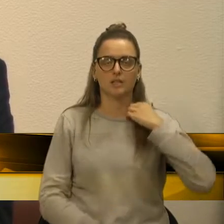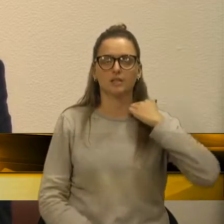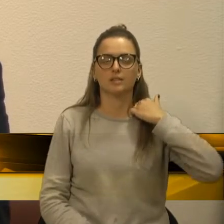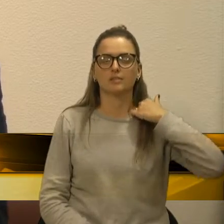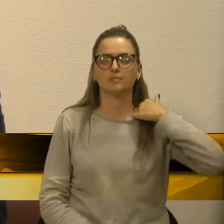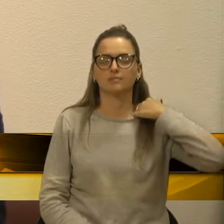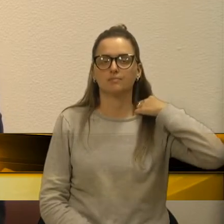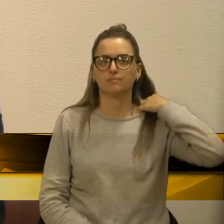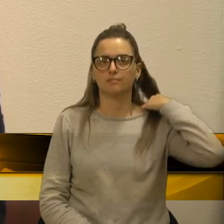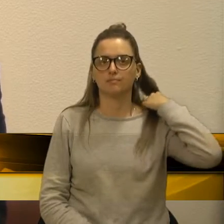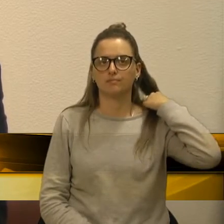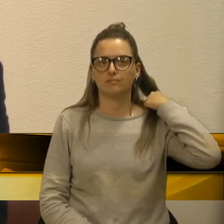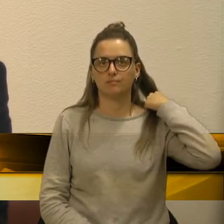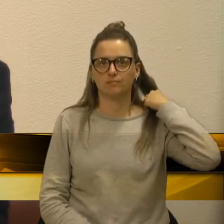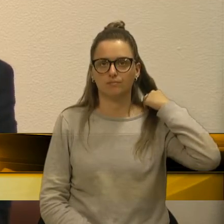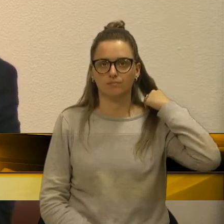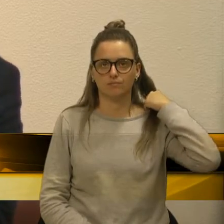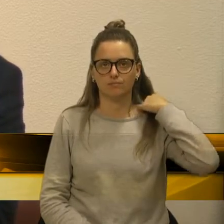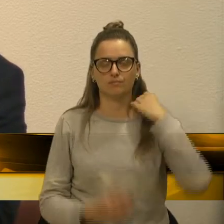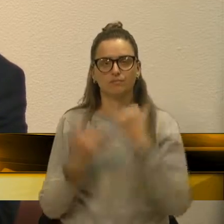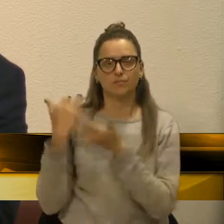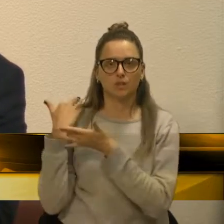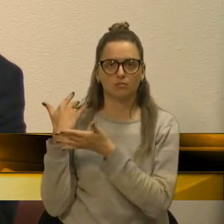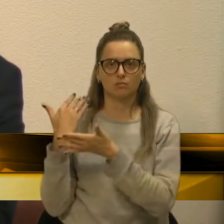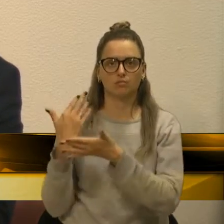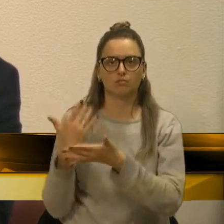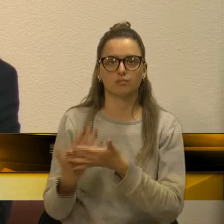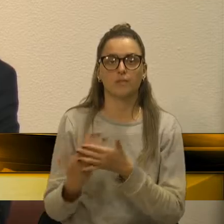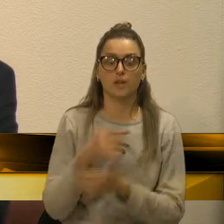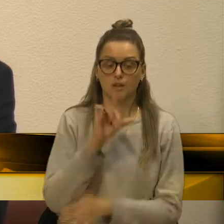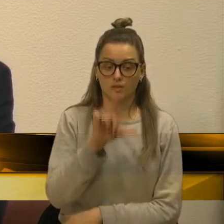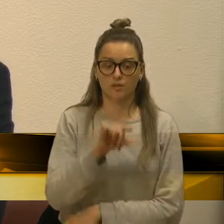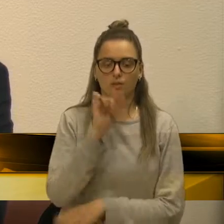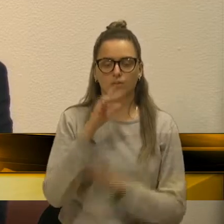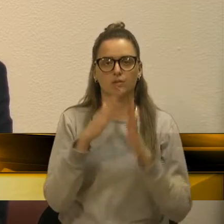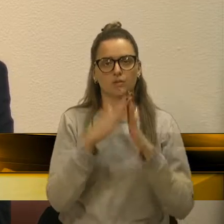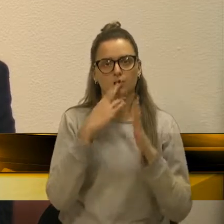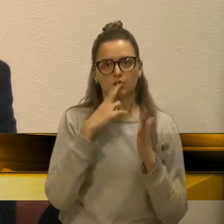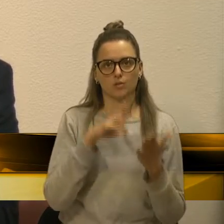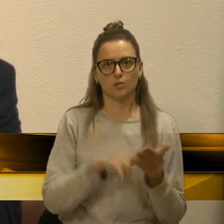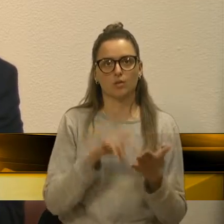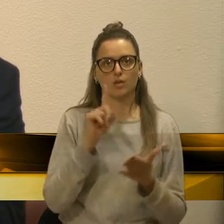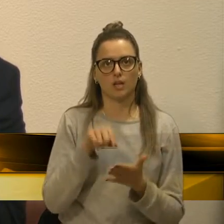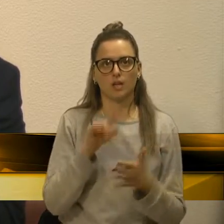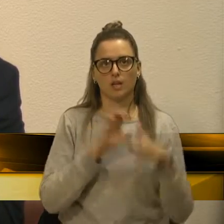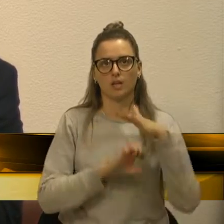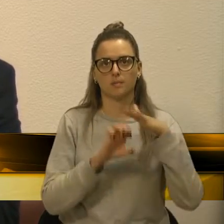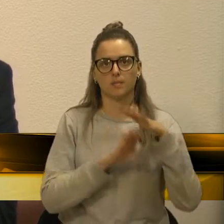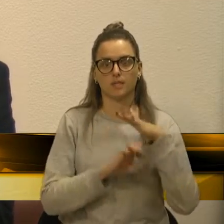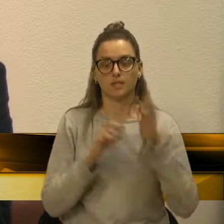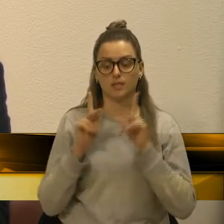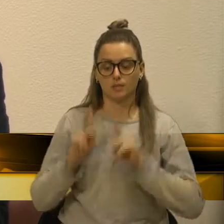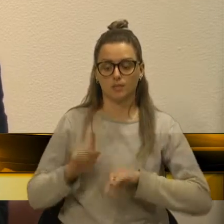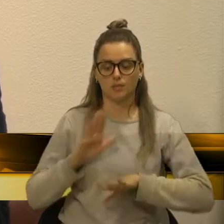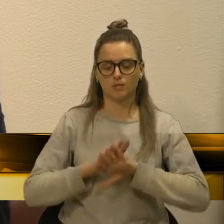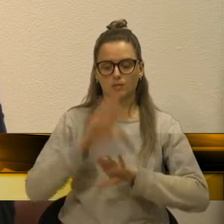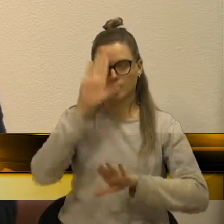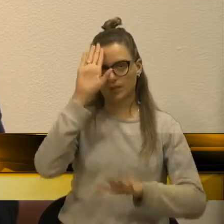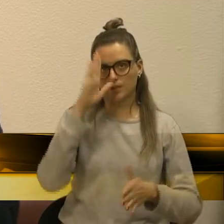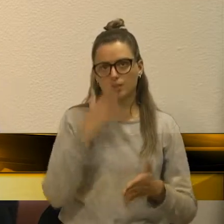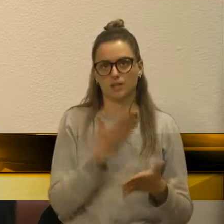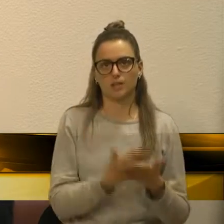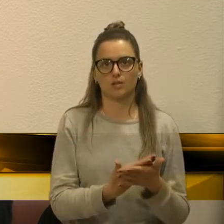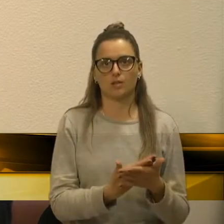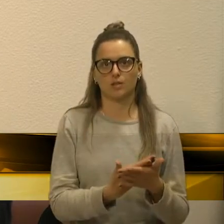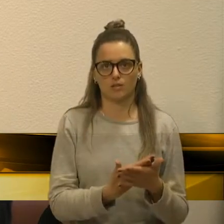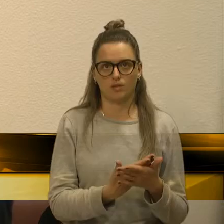tempo foi escolhida nos últimos tempos, foi escolhida, era sempre apontada como uma empresa de mais confiança, de credibilidade,